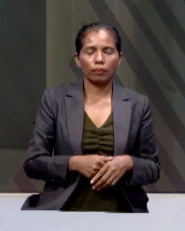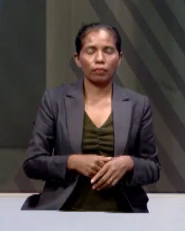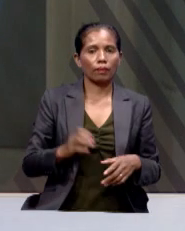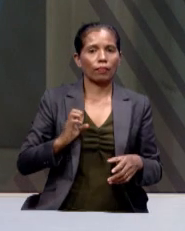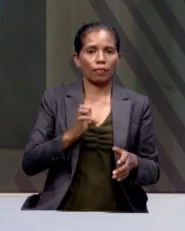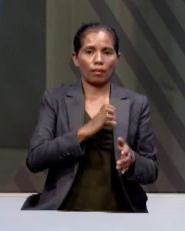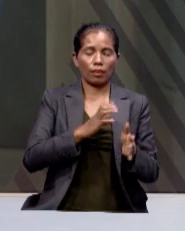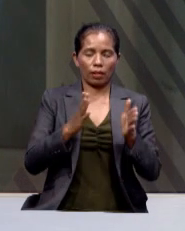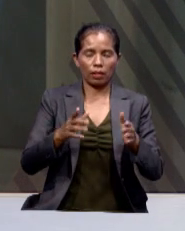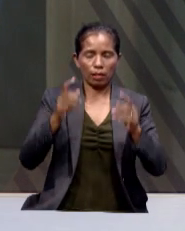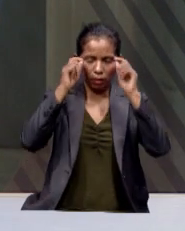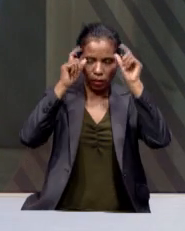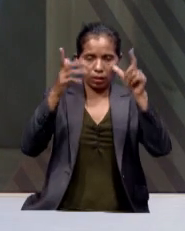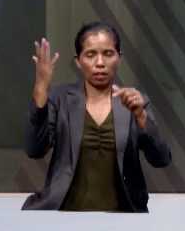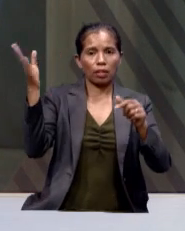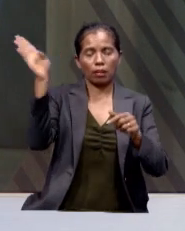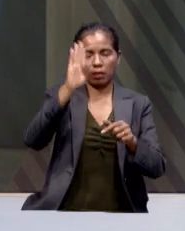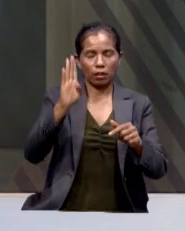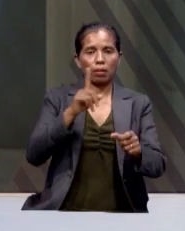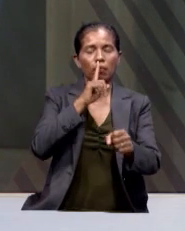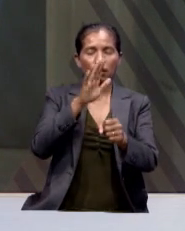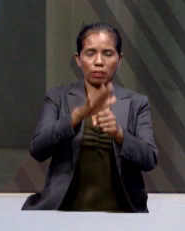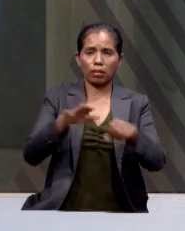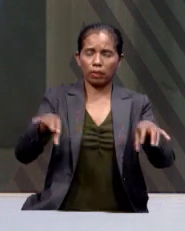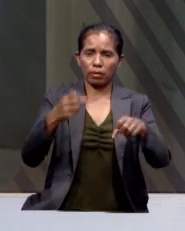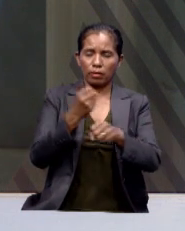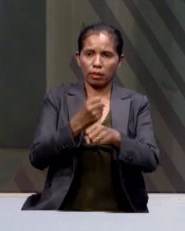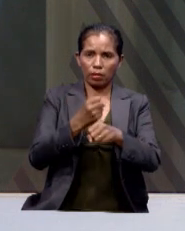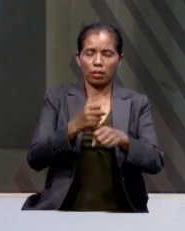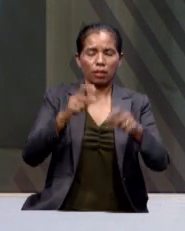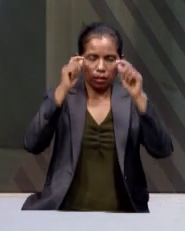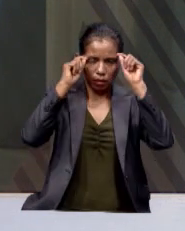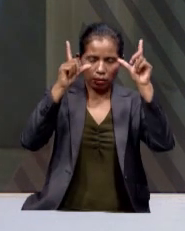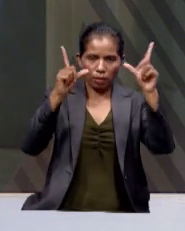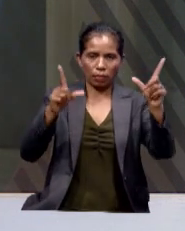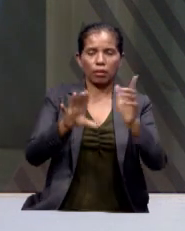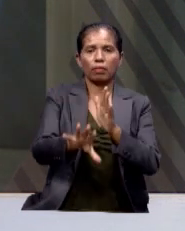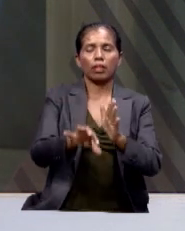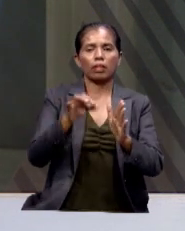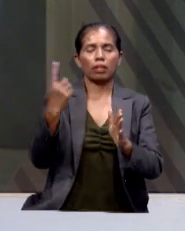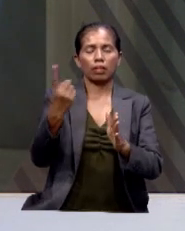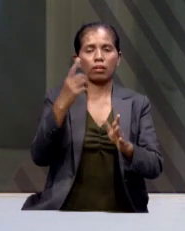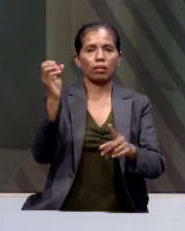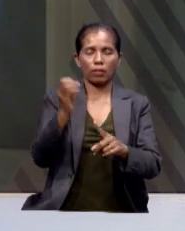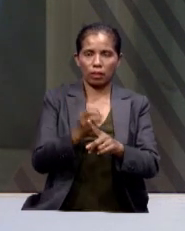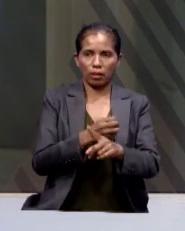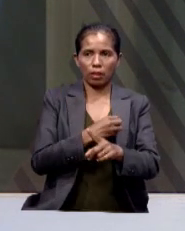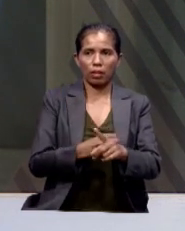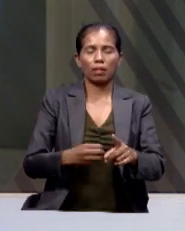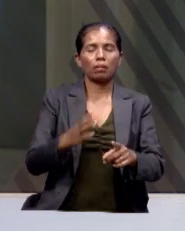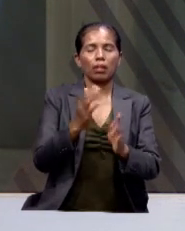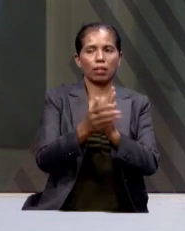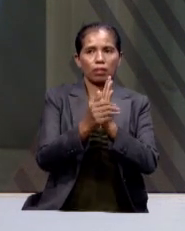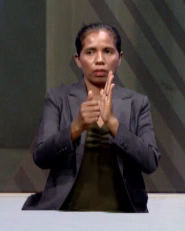embaixador Timor-Leste e Brasil promete se serviço Macas, nune Timor-Leste beletang na fatem oportunidade ba